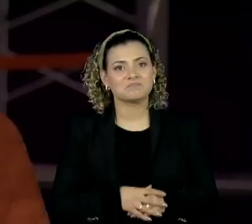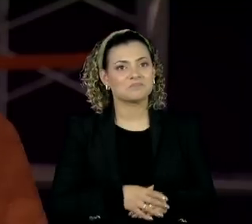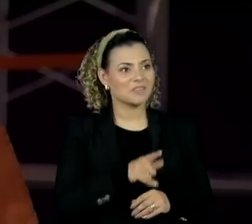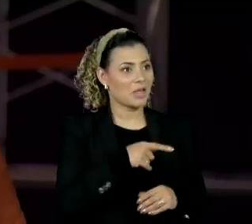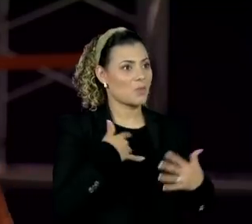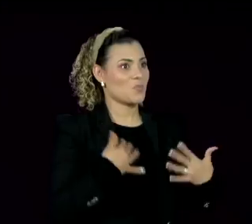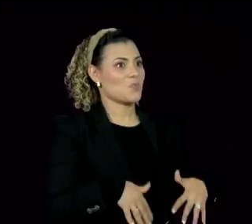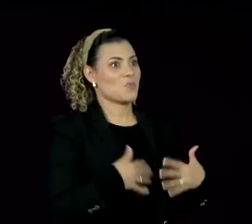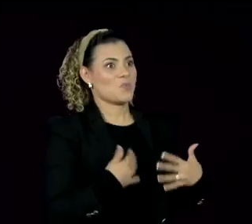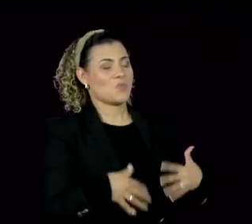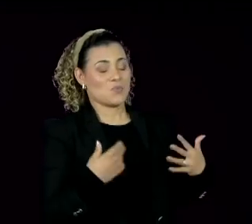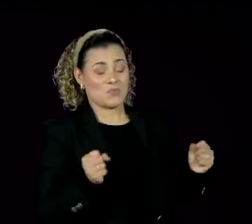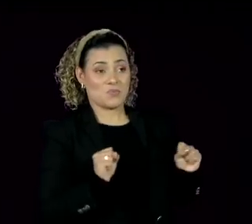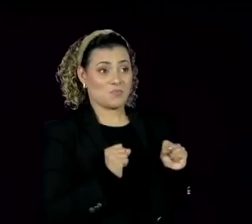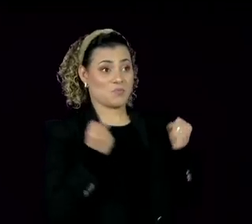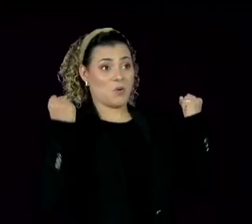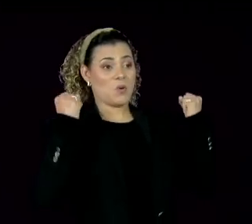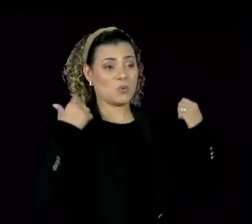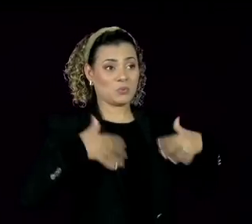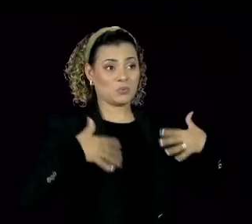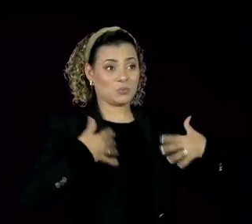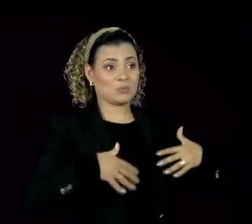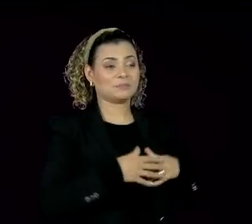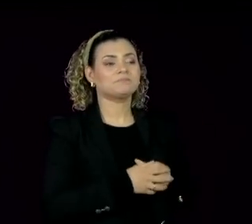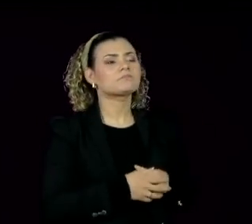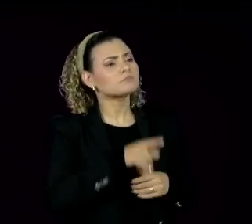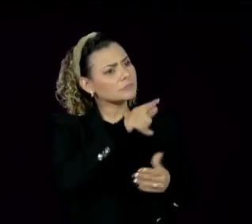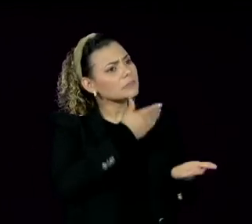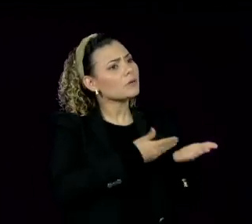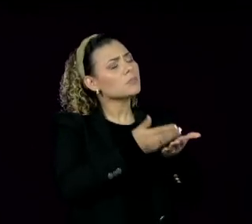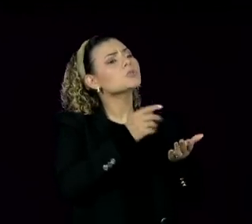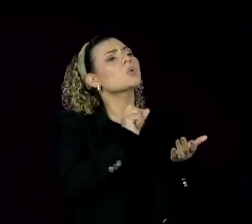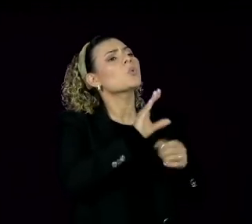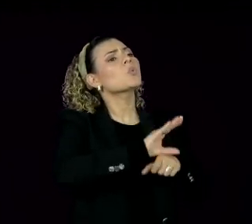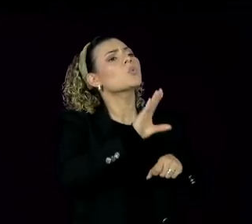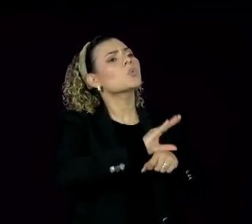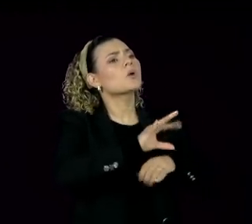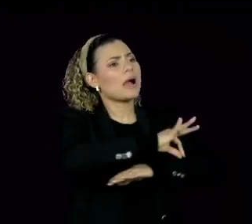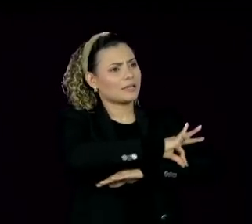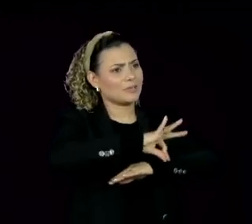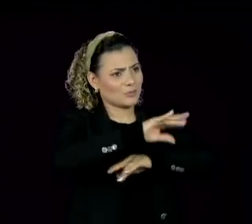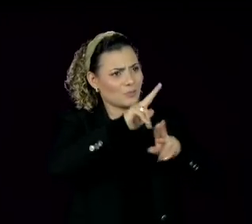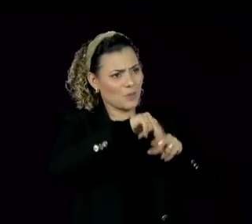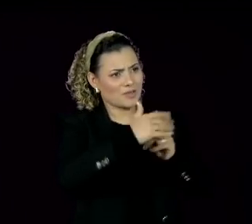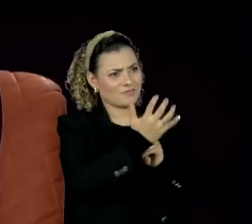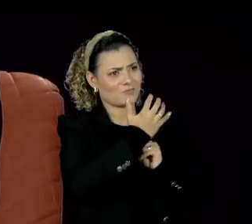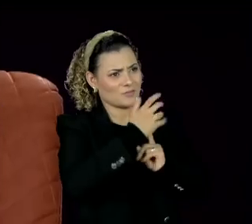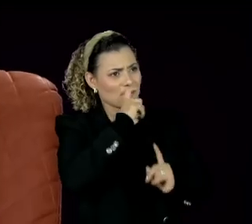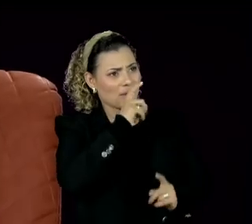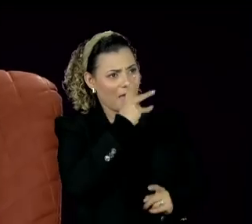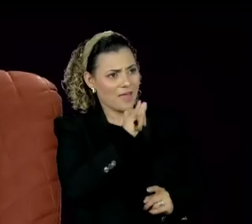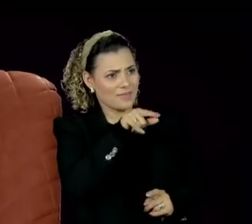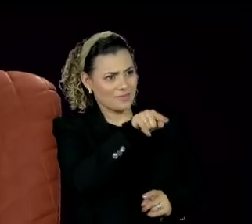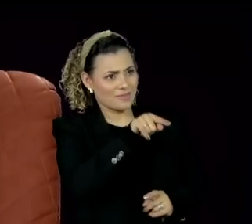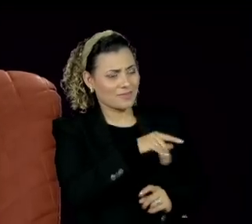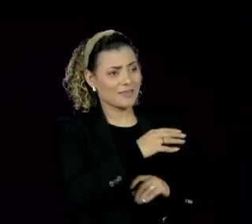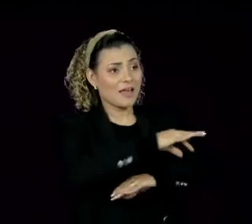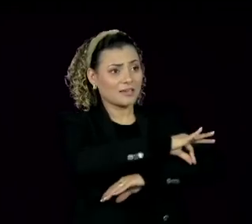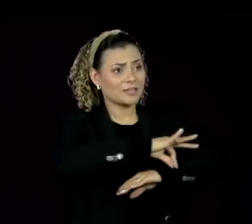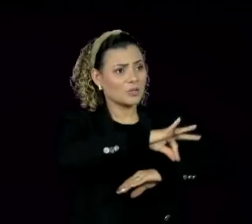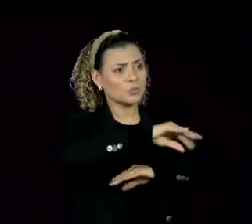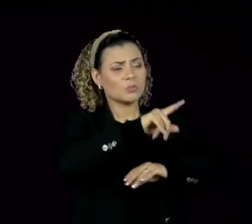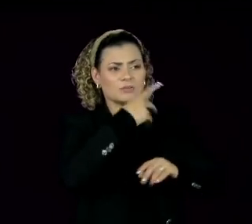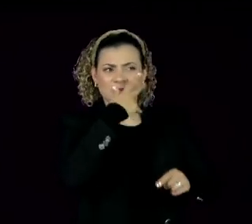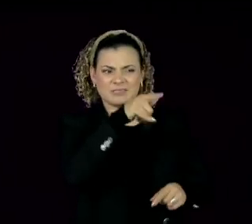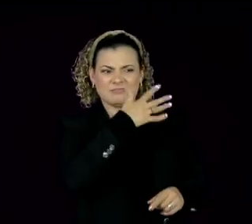né? Você chegou a começar um curso de arquitetura, acho que por influência até do seu pai, né? Mas a arquitetura não era